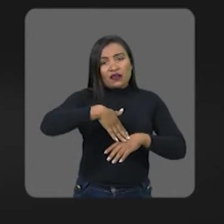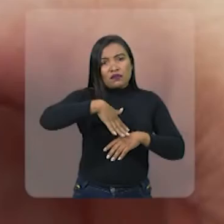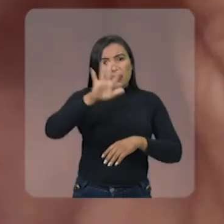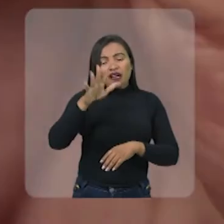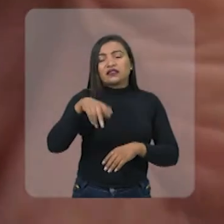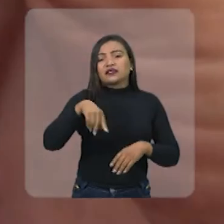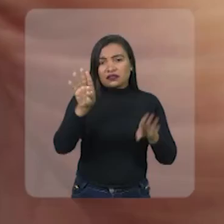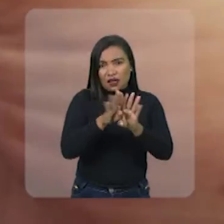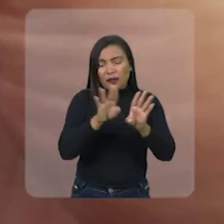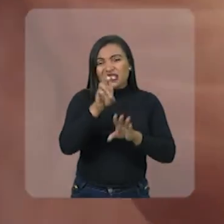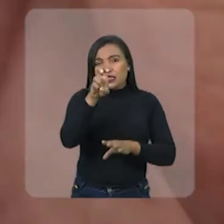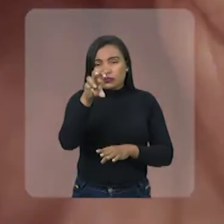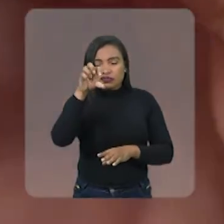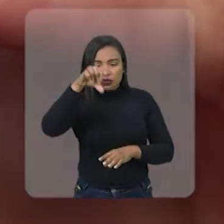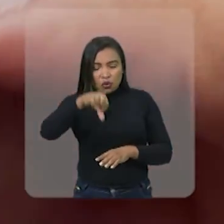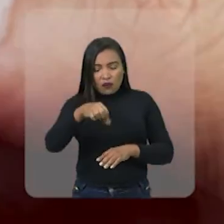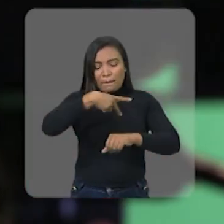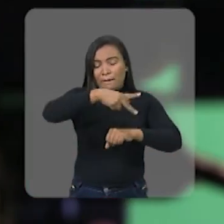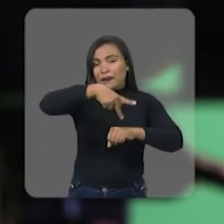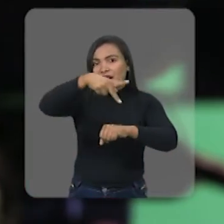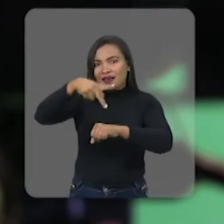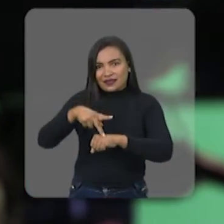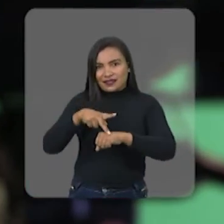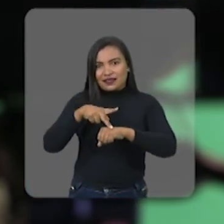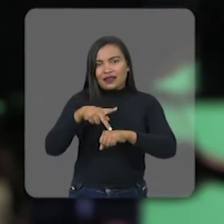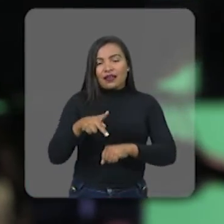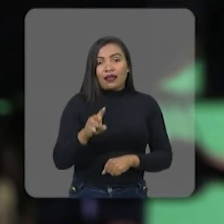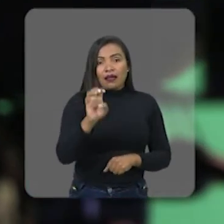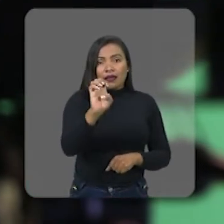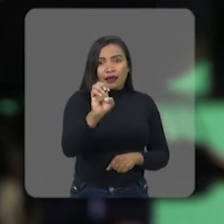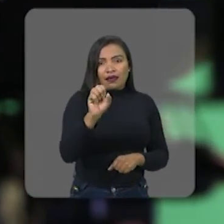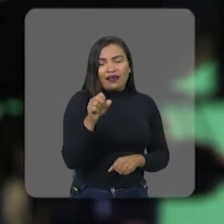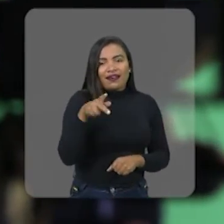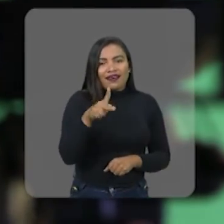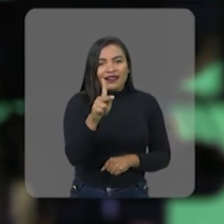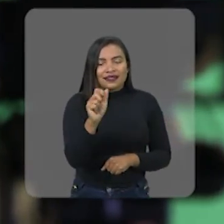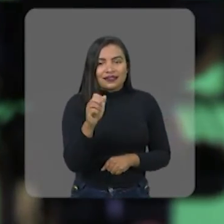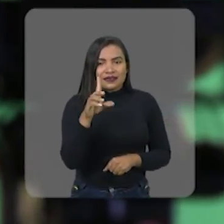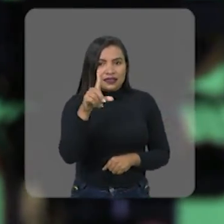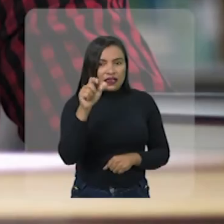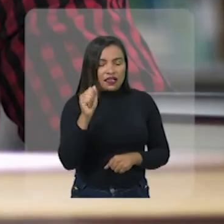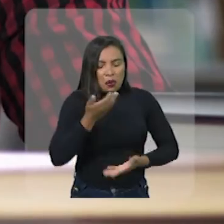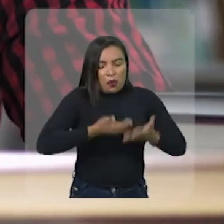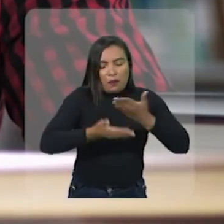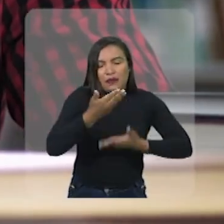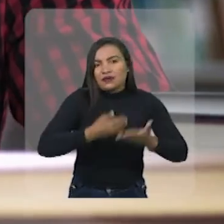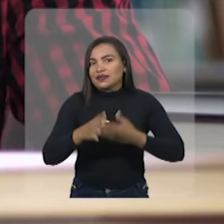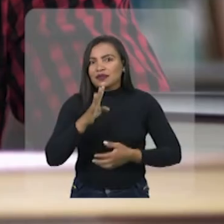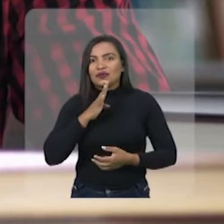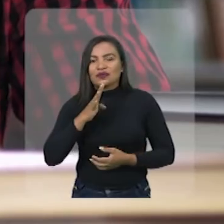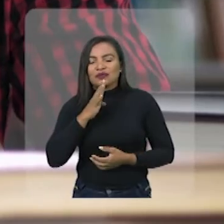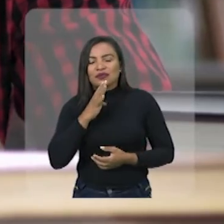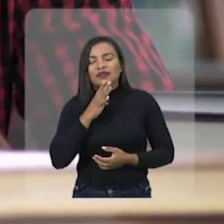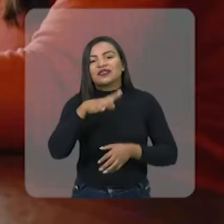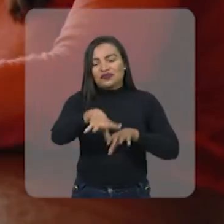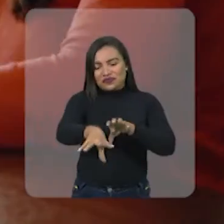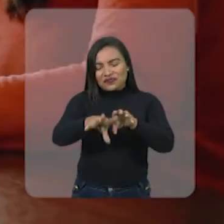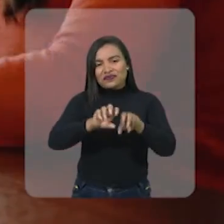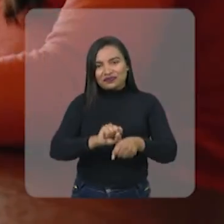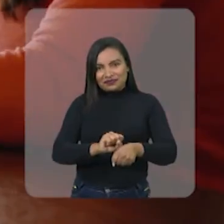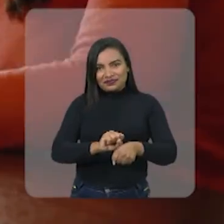países. Escada. Experiência e eficiência compartilhando conhecimento e qualificação.